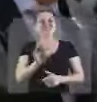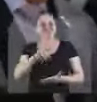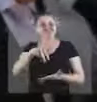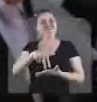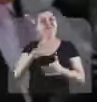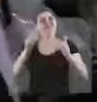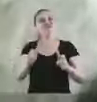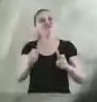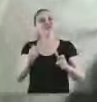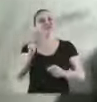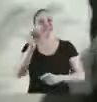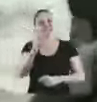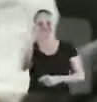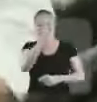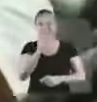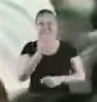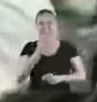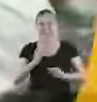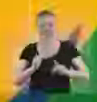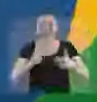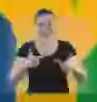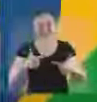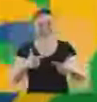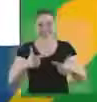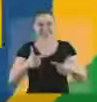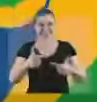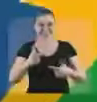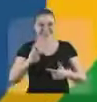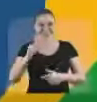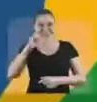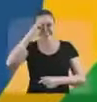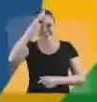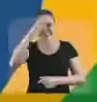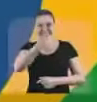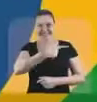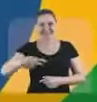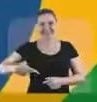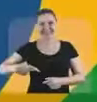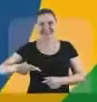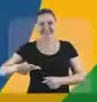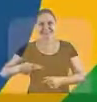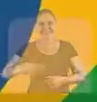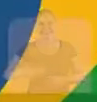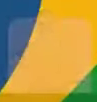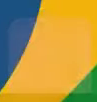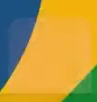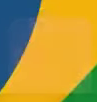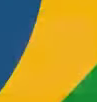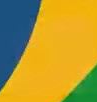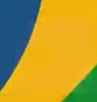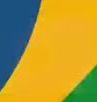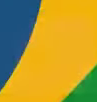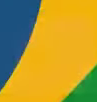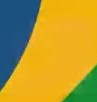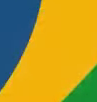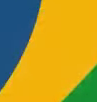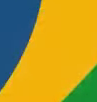lugar certo, para o bem do Brasil. Bolsonaro, presidente.